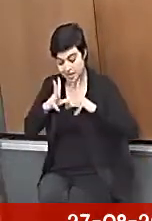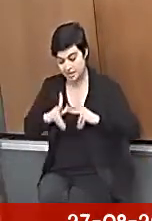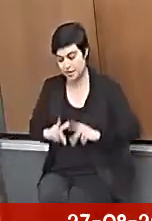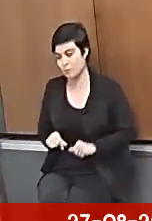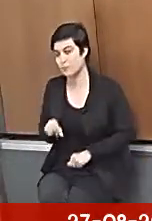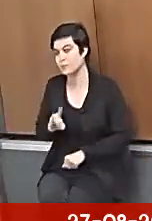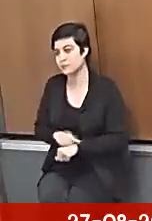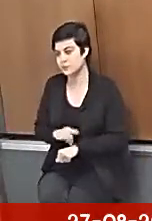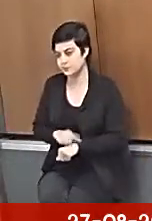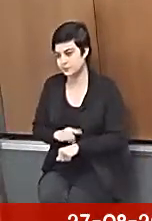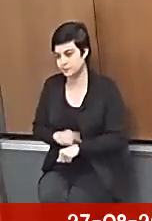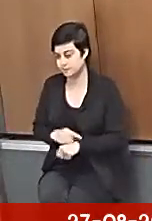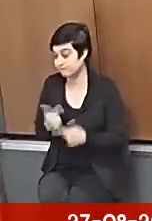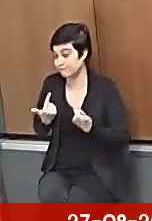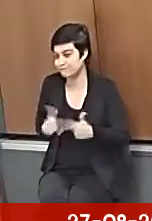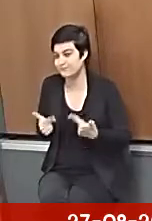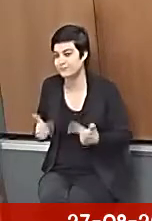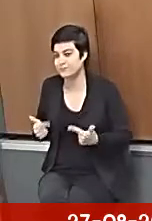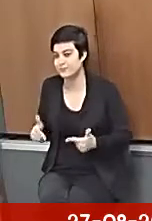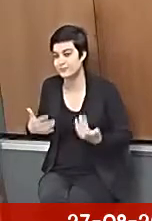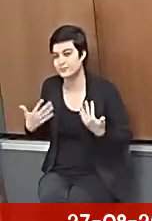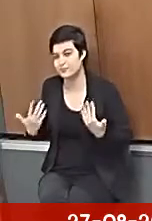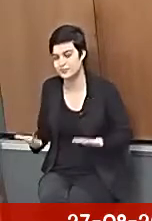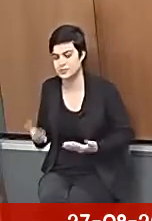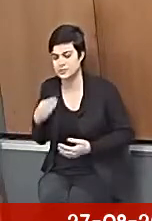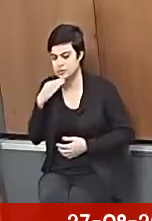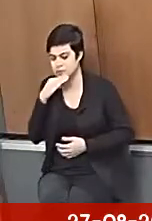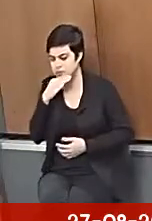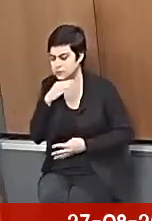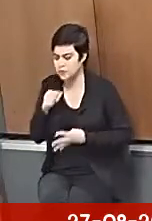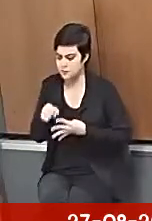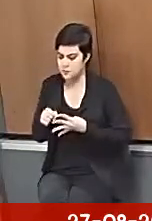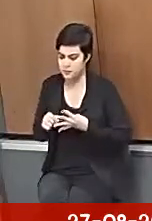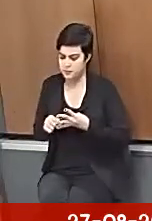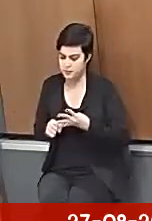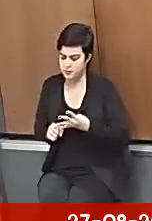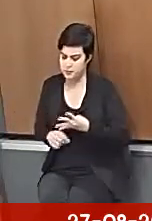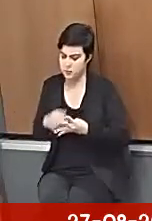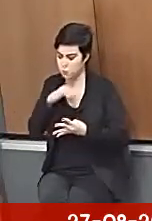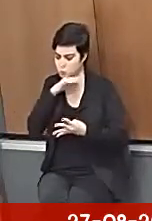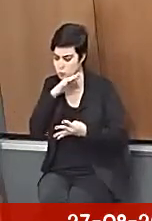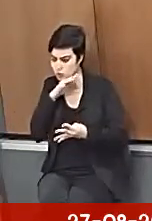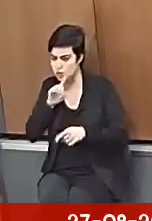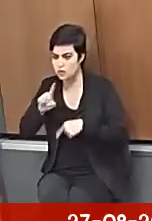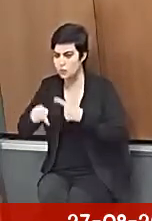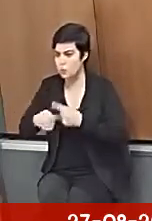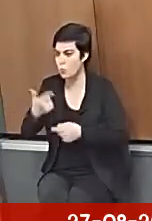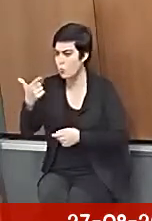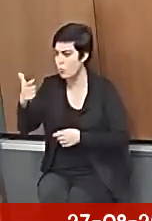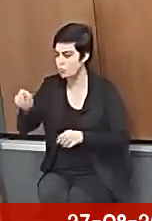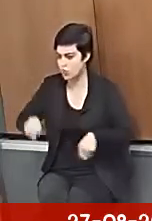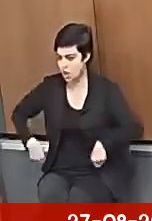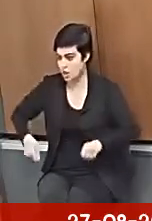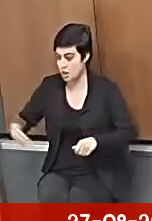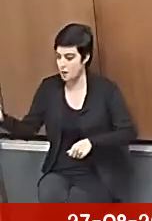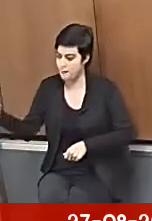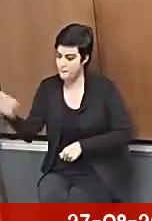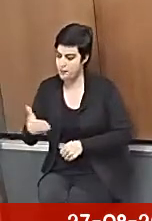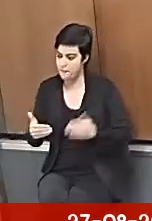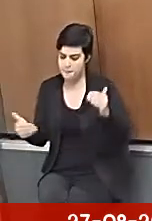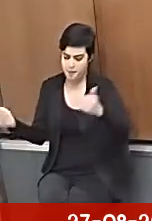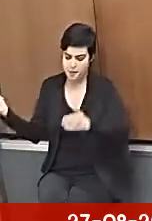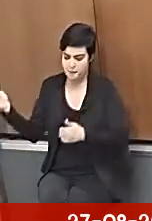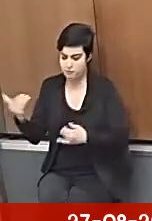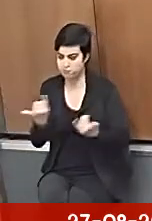tinha e aí eu comecei ver os contras ótimo e aí começou a brincadeira antes de outros estados aí foi a gota d'água